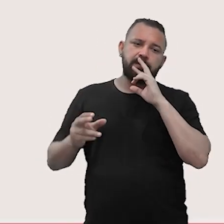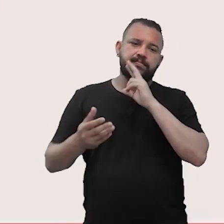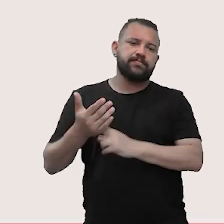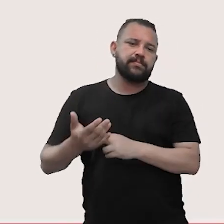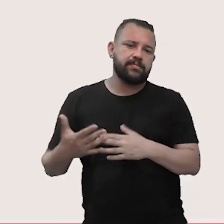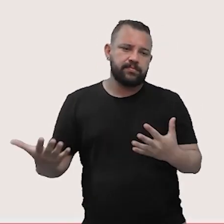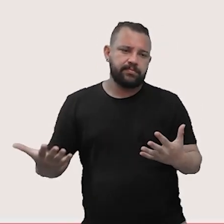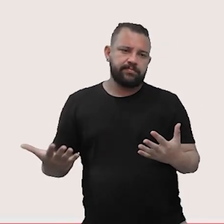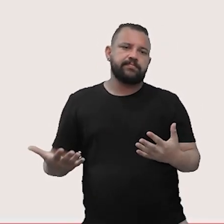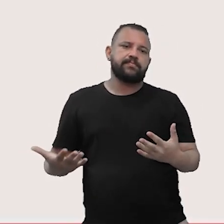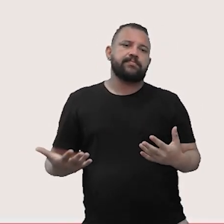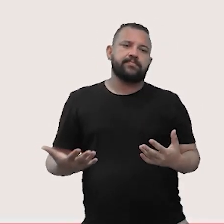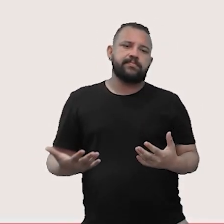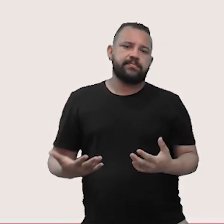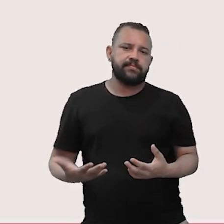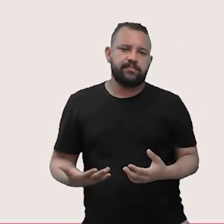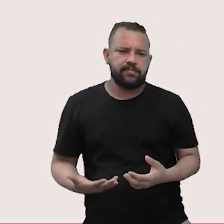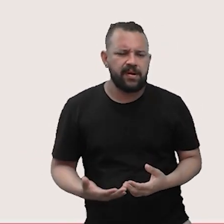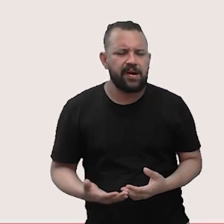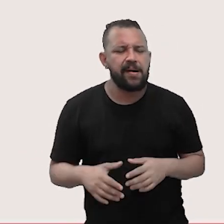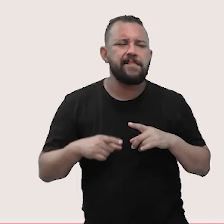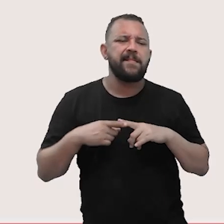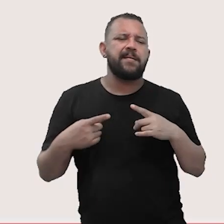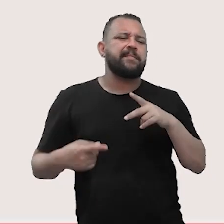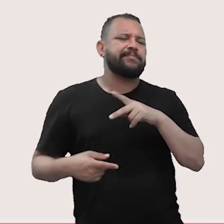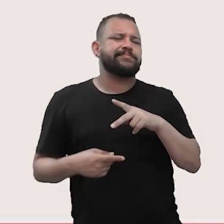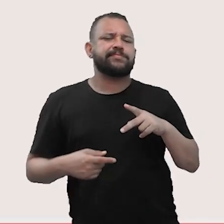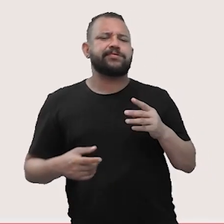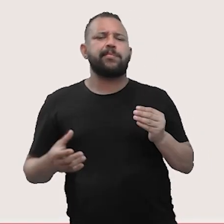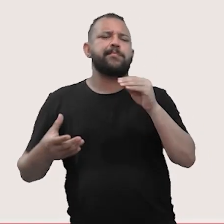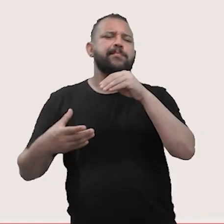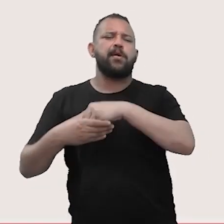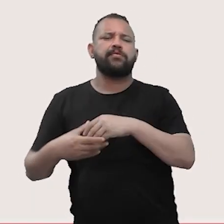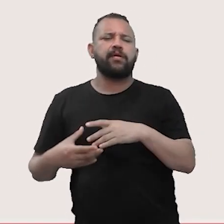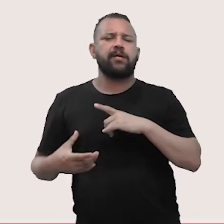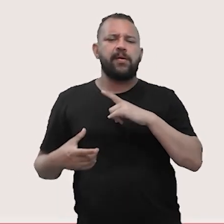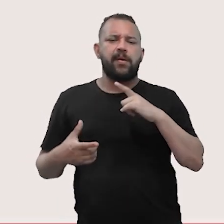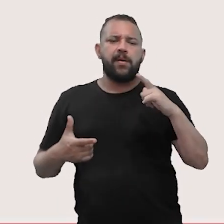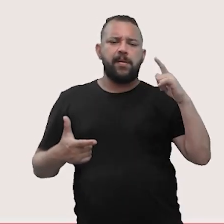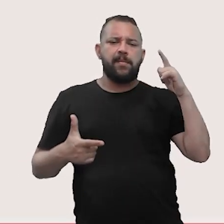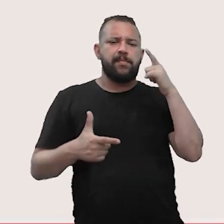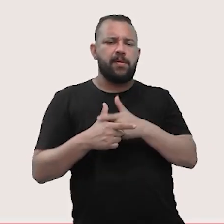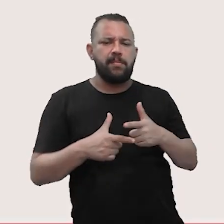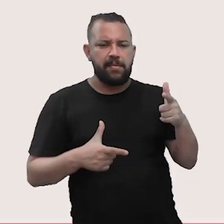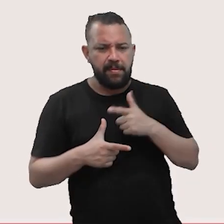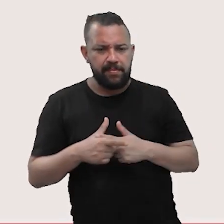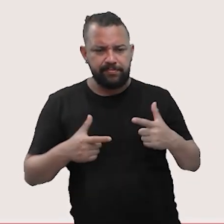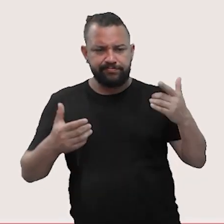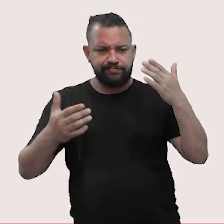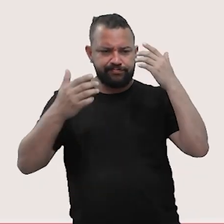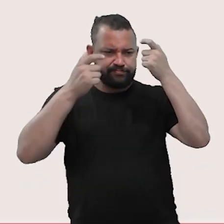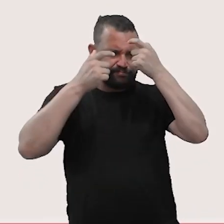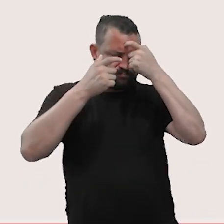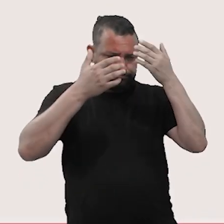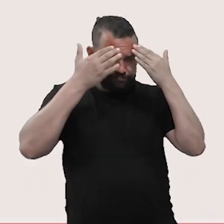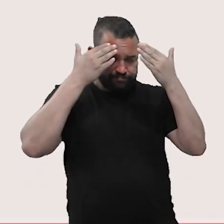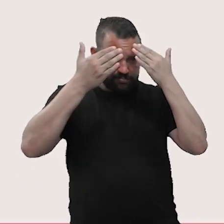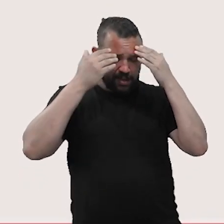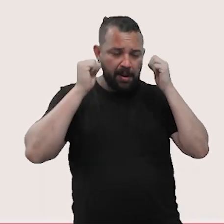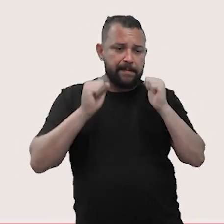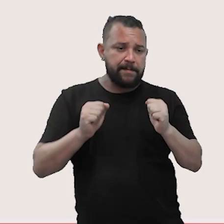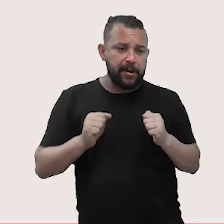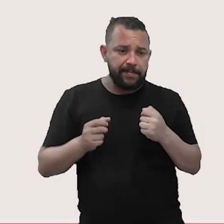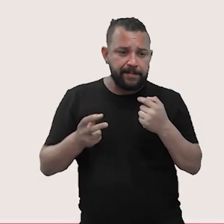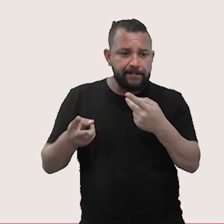dano psicológico. Ah, professor, mas se eu colocar o dano psicológico, eu vou extrapolar. Eu posso extrapolar, por quê? Porque eu tenho que observar